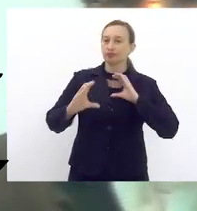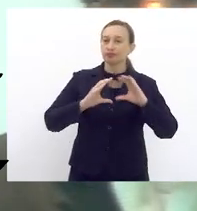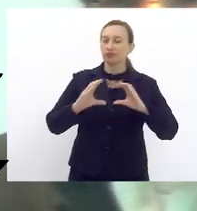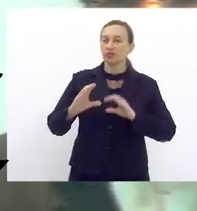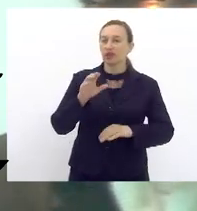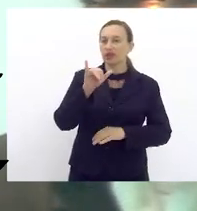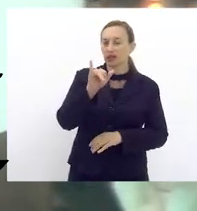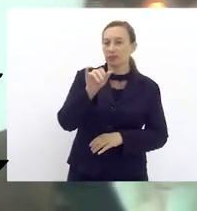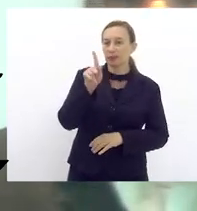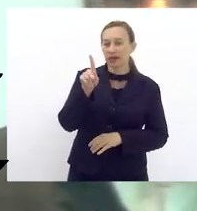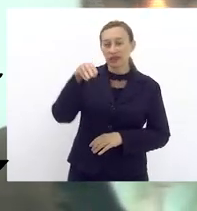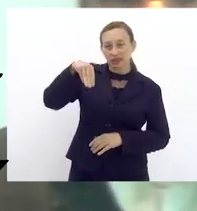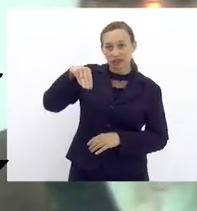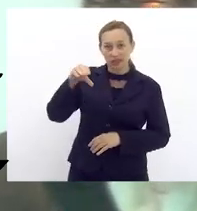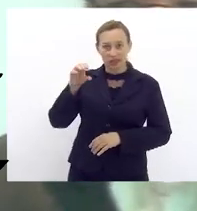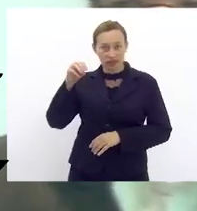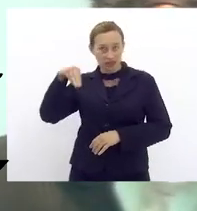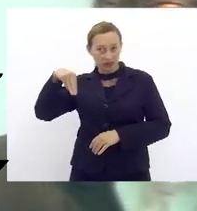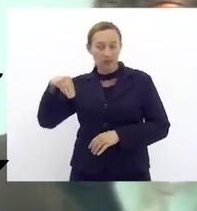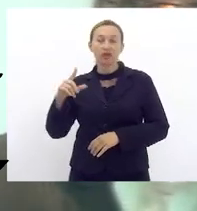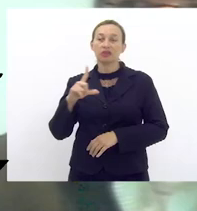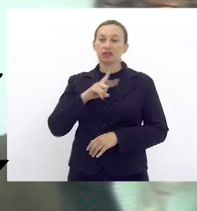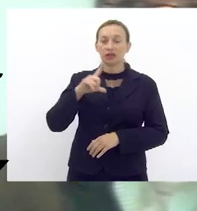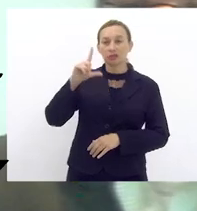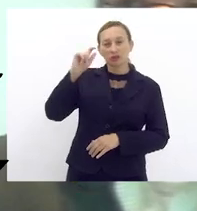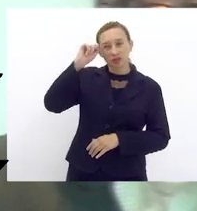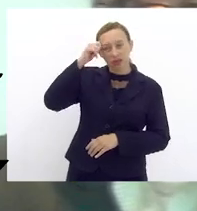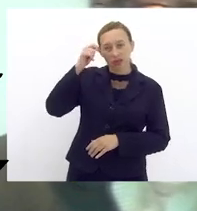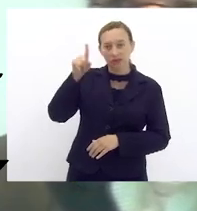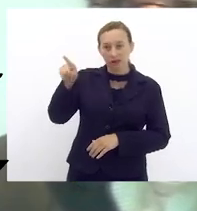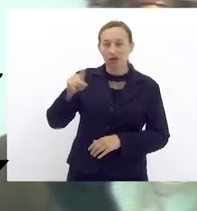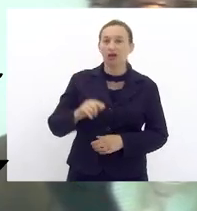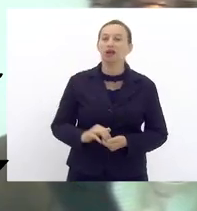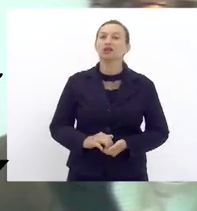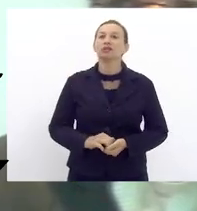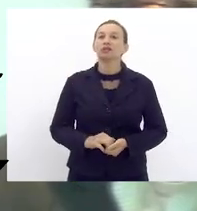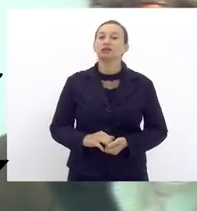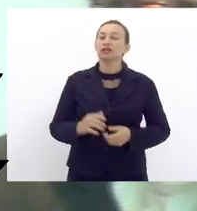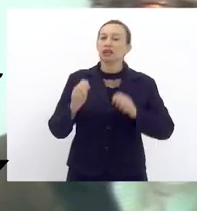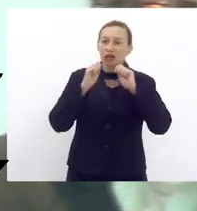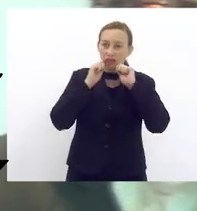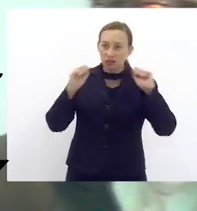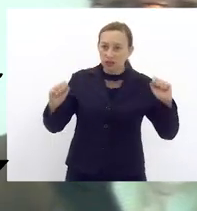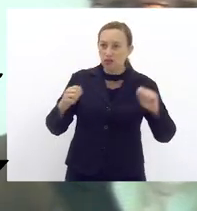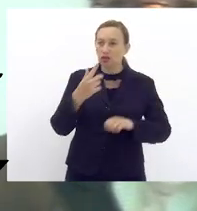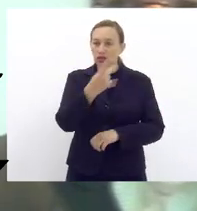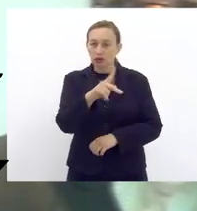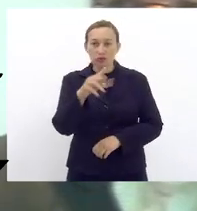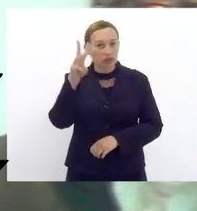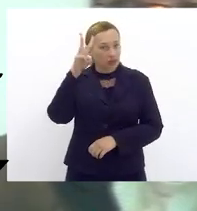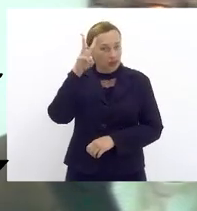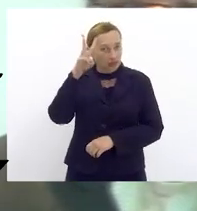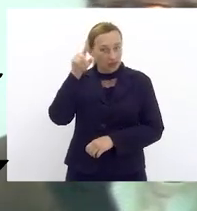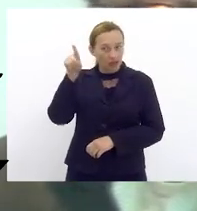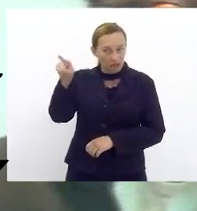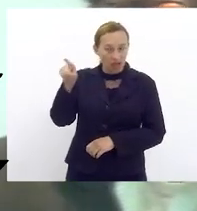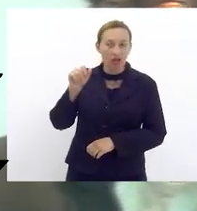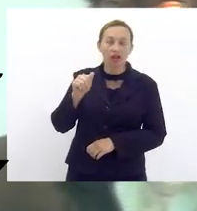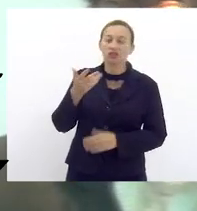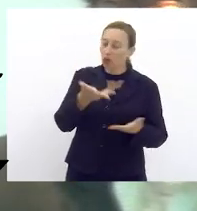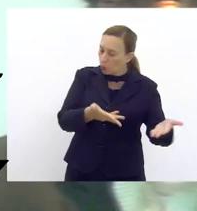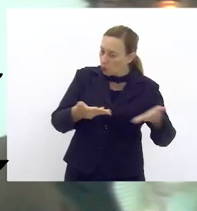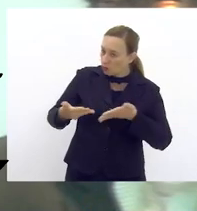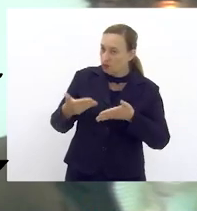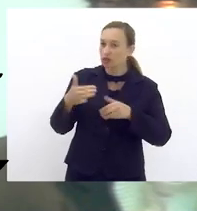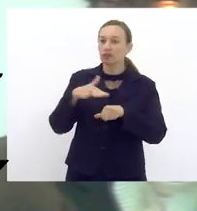ipcn nós temos lá nossa terça Negra recebemos recentemente a sua assessora na terça negra já lhe convido para